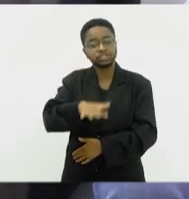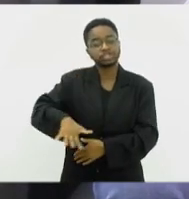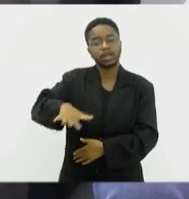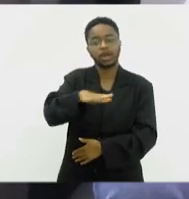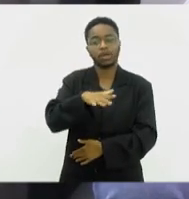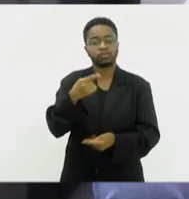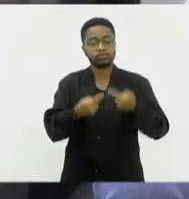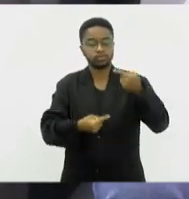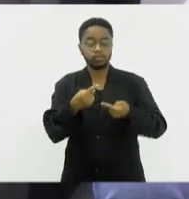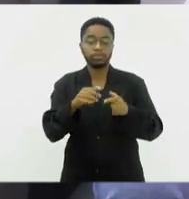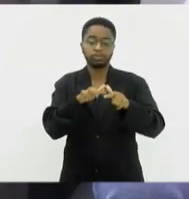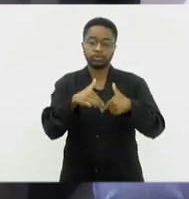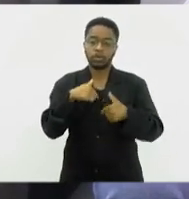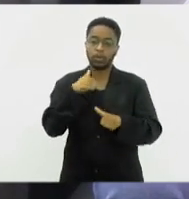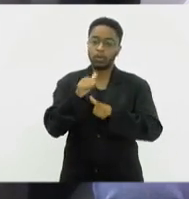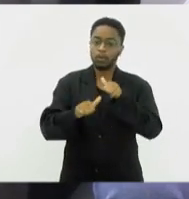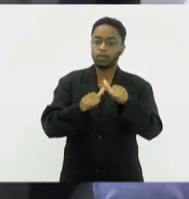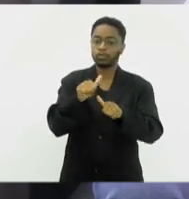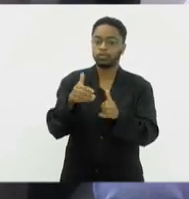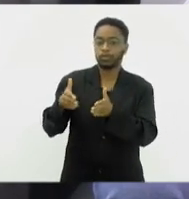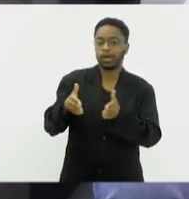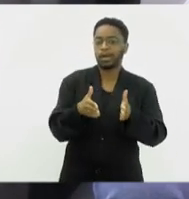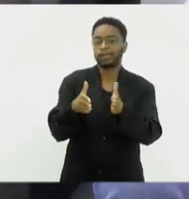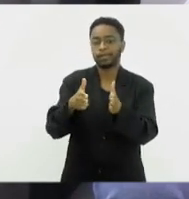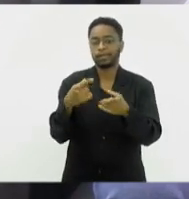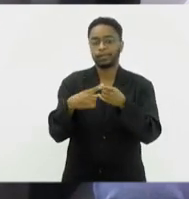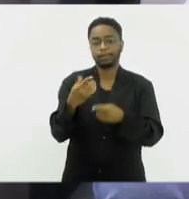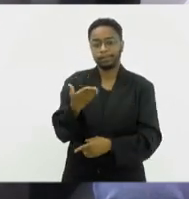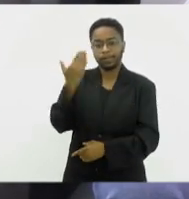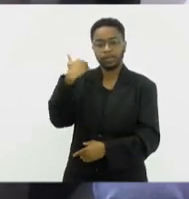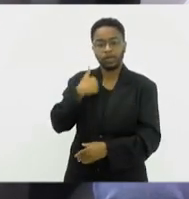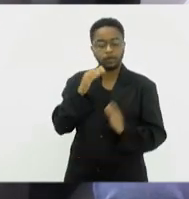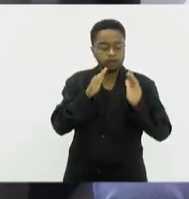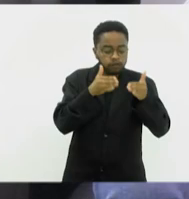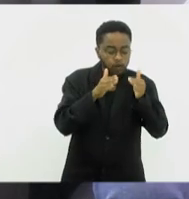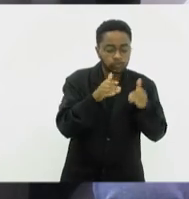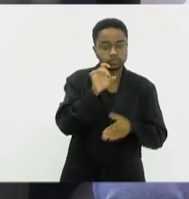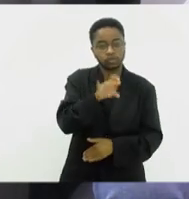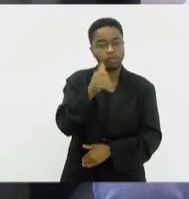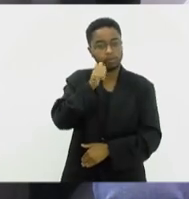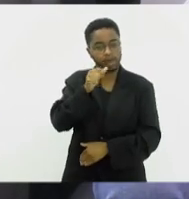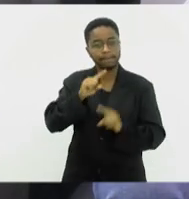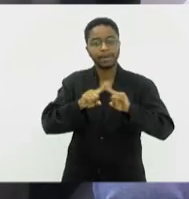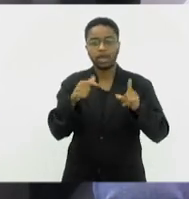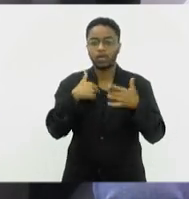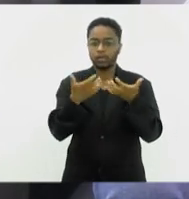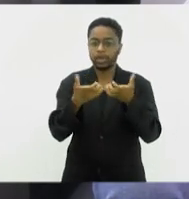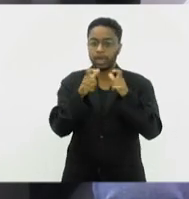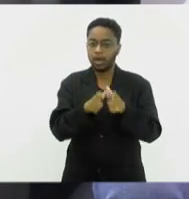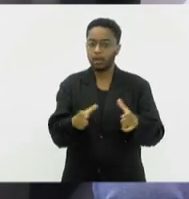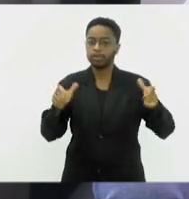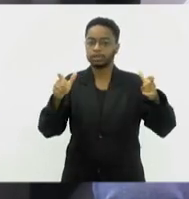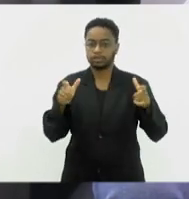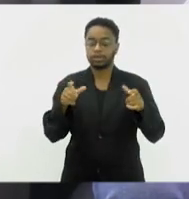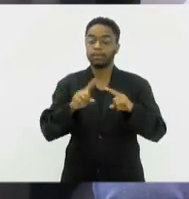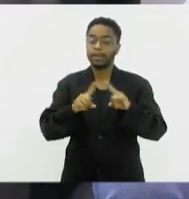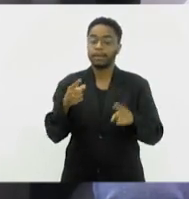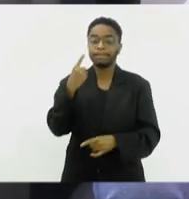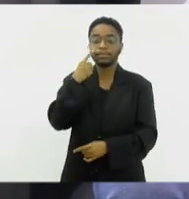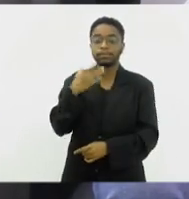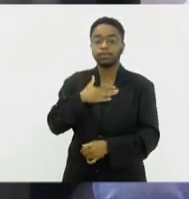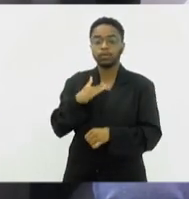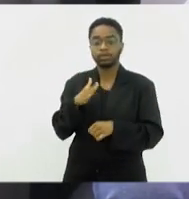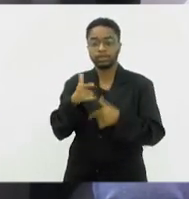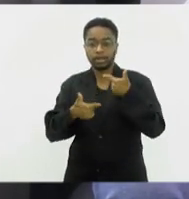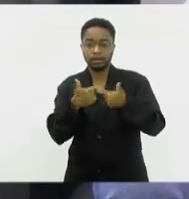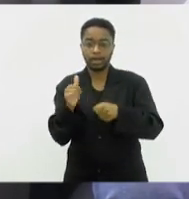eu mudo um pouco esse caminho, né, que eu fazia um pouco mais específico, agora eu quero ampliar. Mas, pensando no meu trabalho com o mecanismo, eu